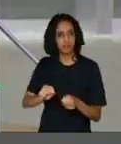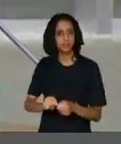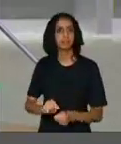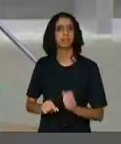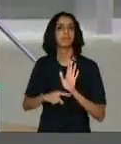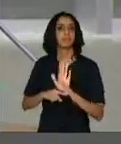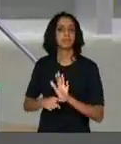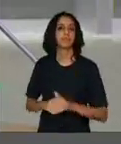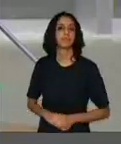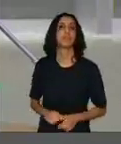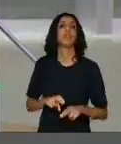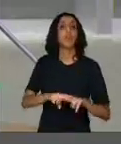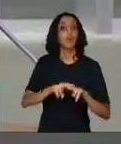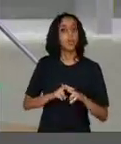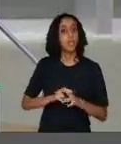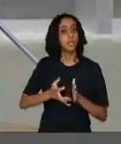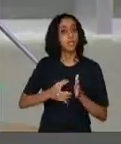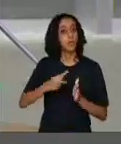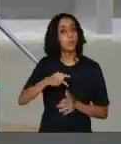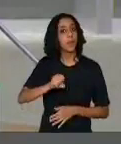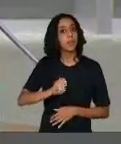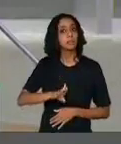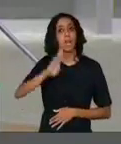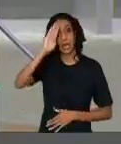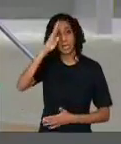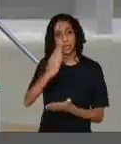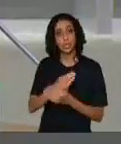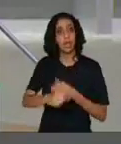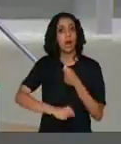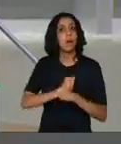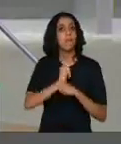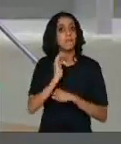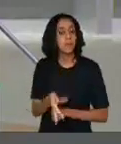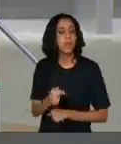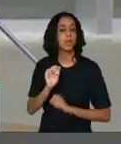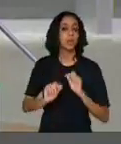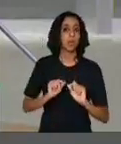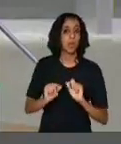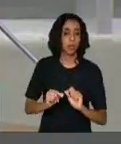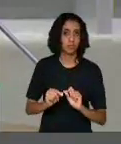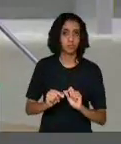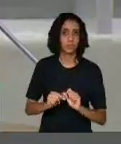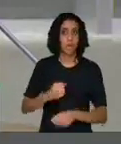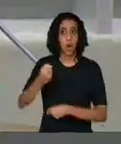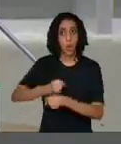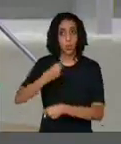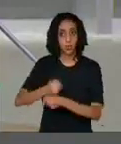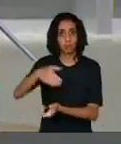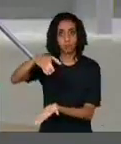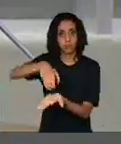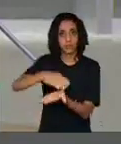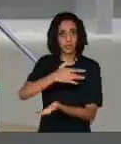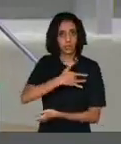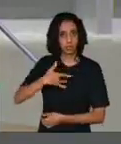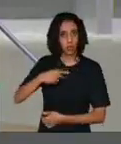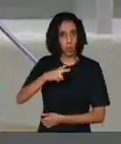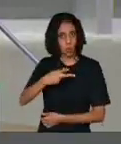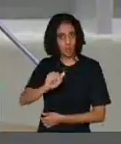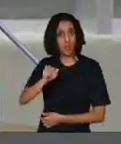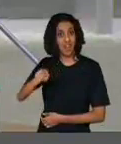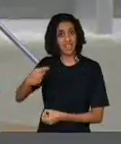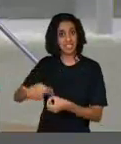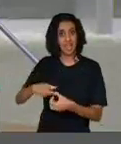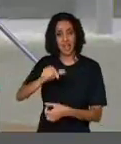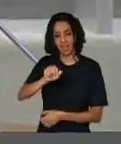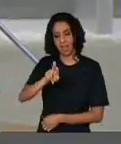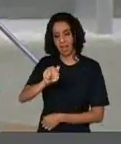isso, acreditamos que no ano que vem, a construção da UPA de Laranjal do Jari,